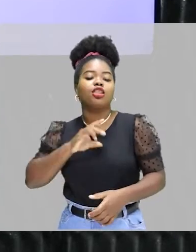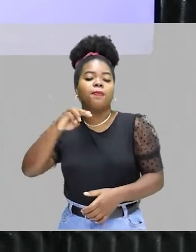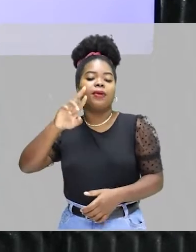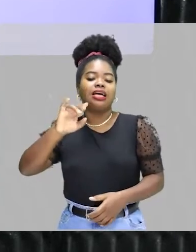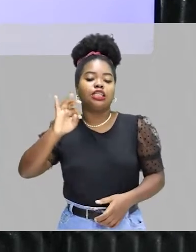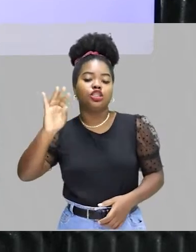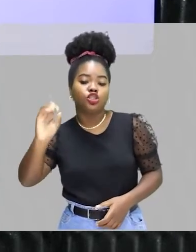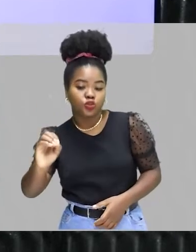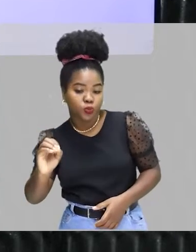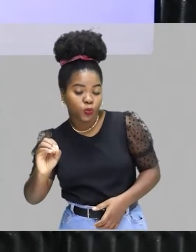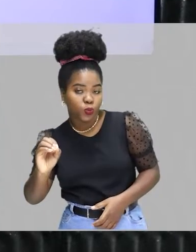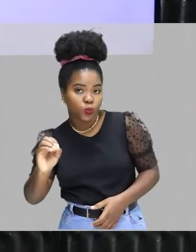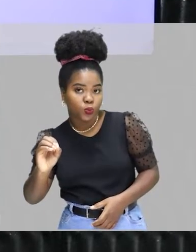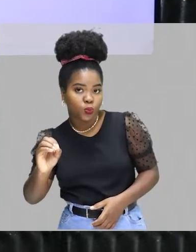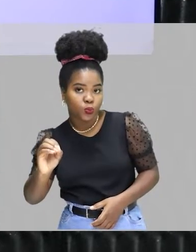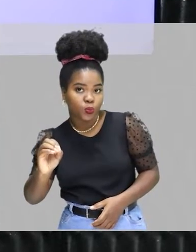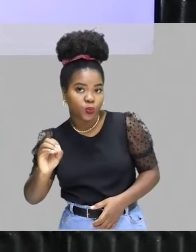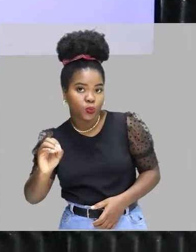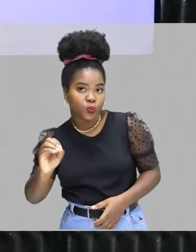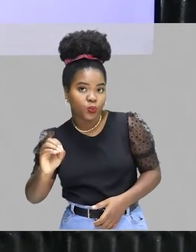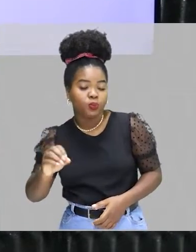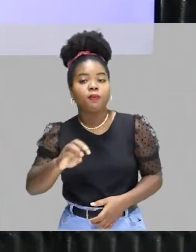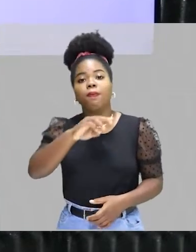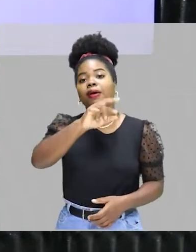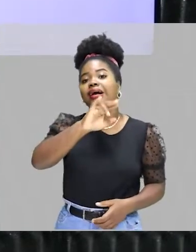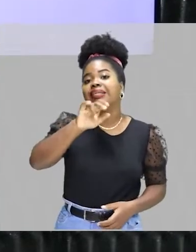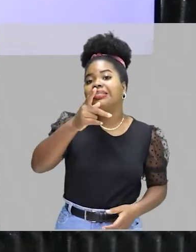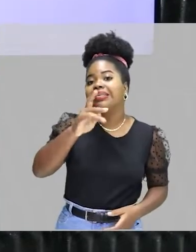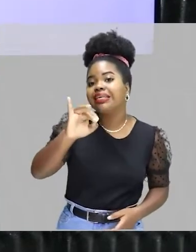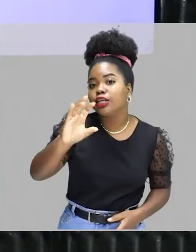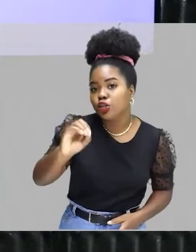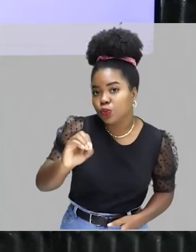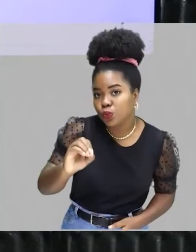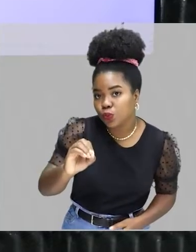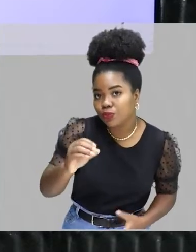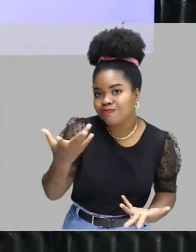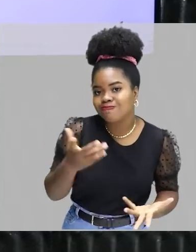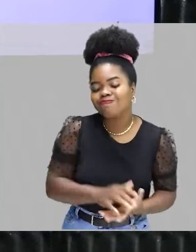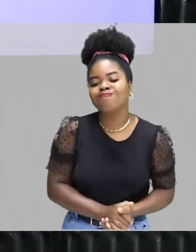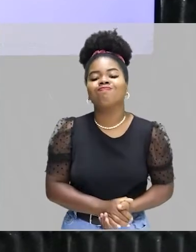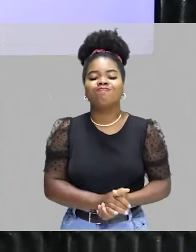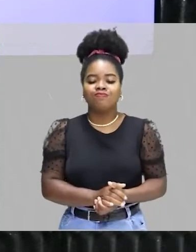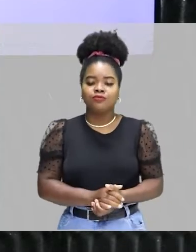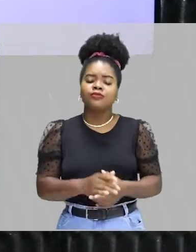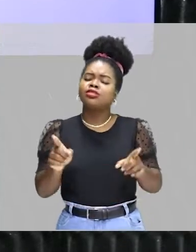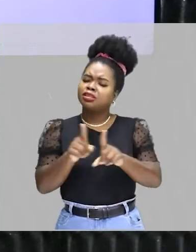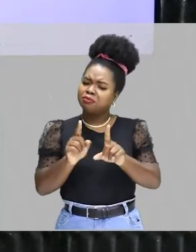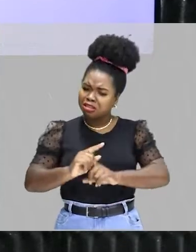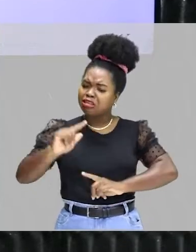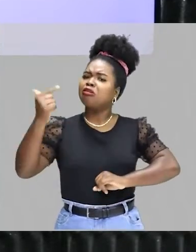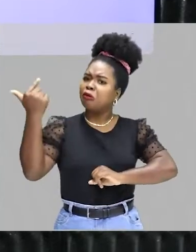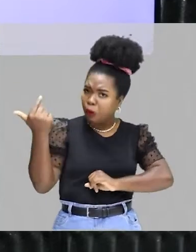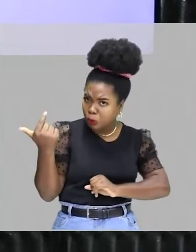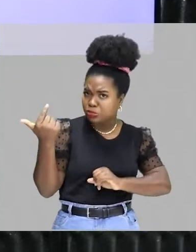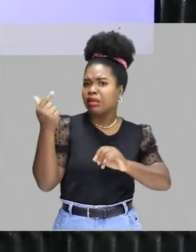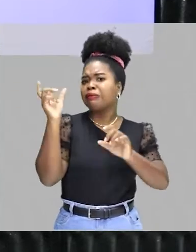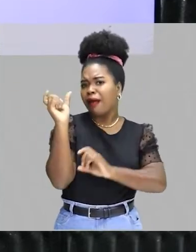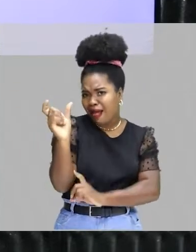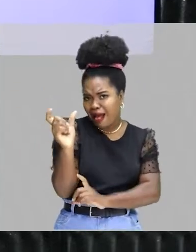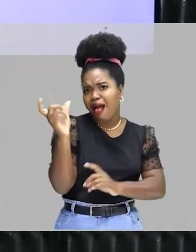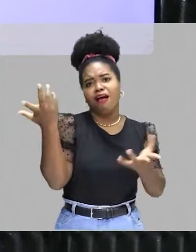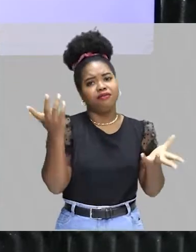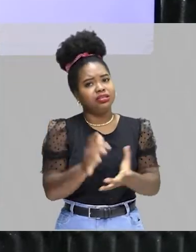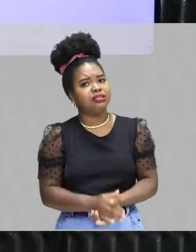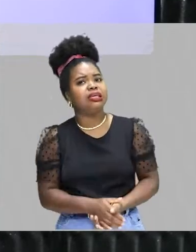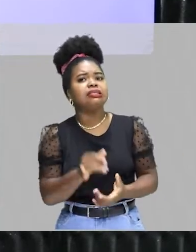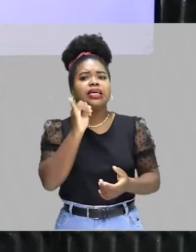marinheiro, palavras que advêm da palavra primitiva mar. Eu posso trazer outras. Eu posso